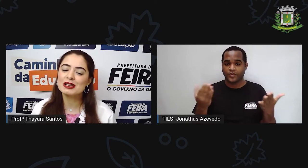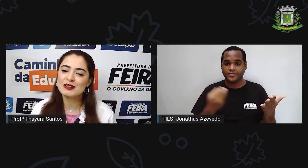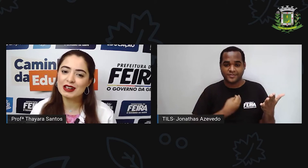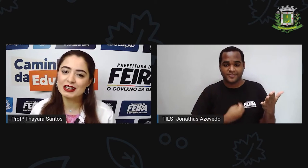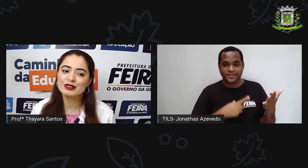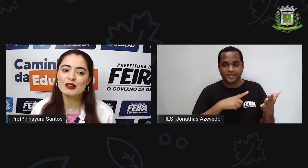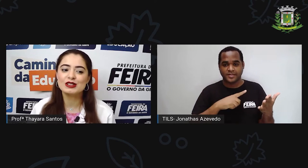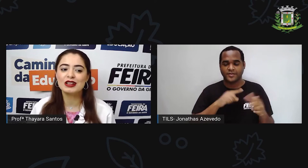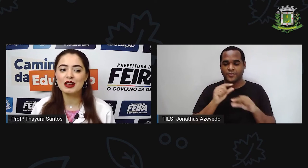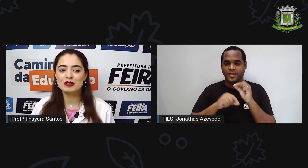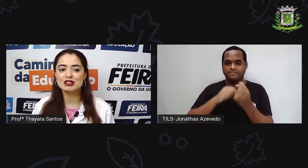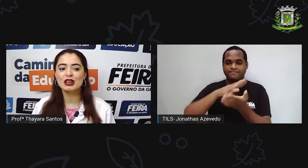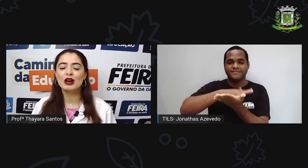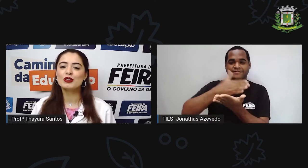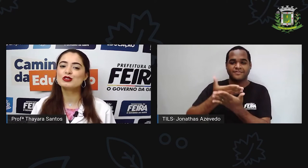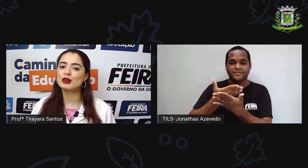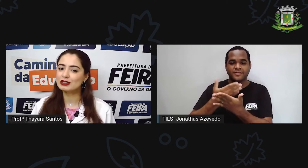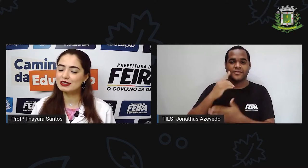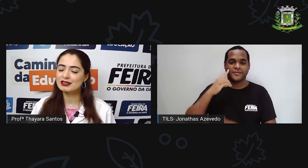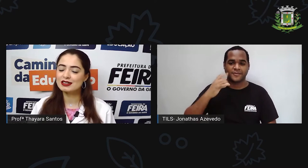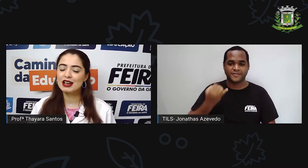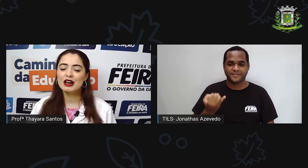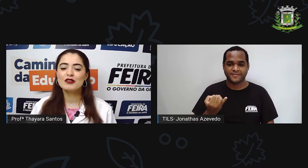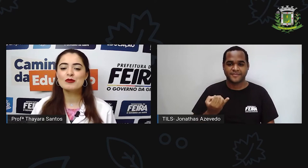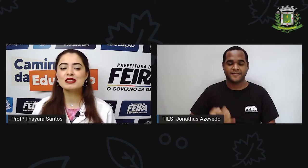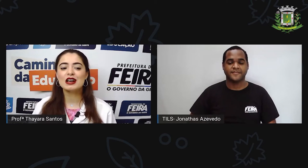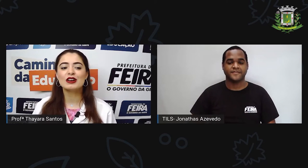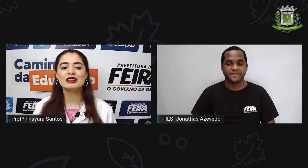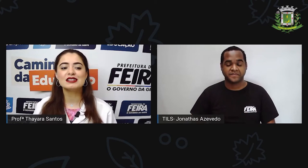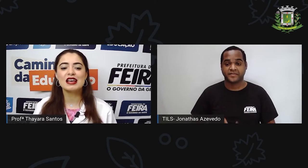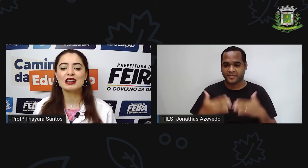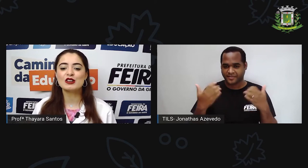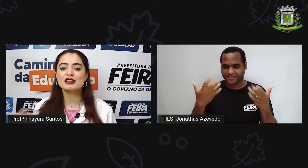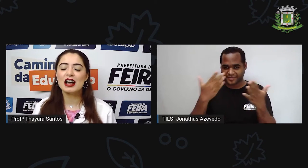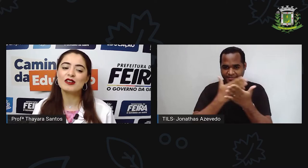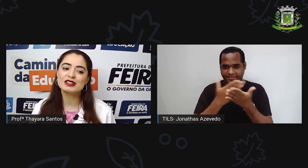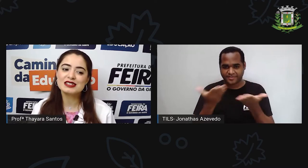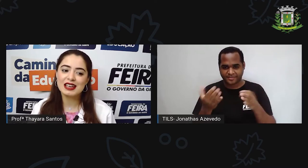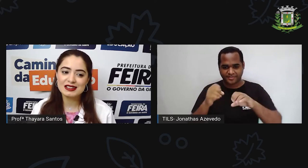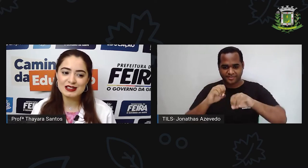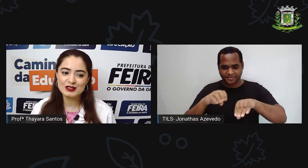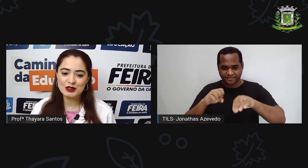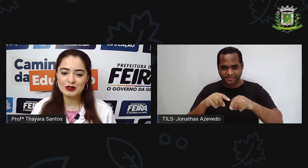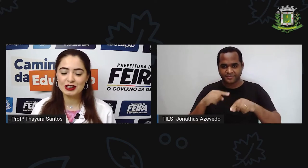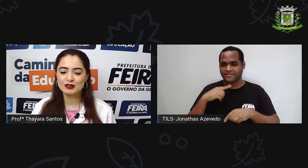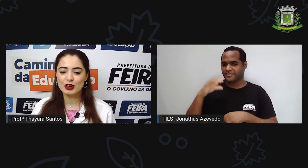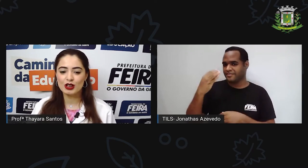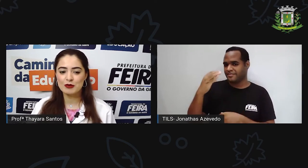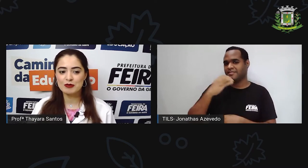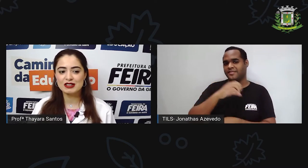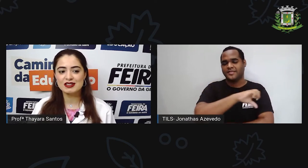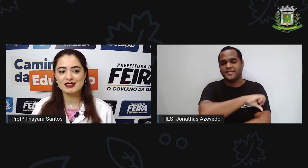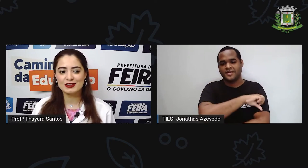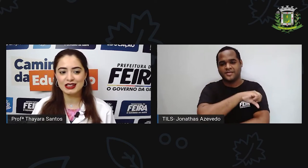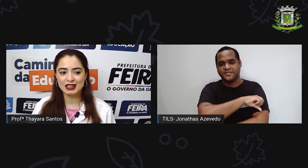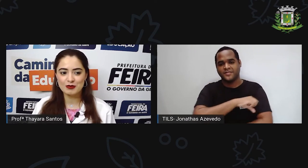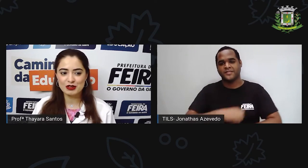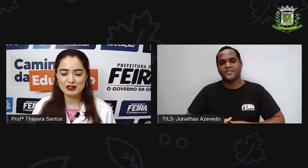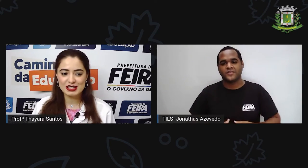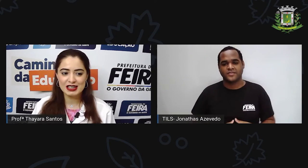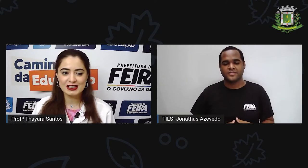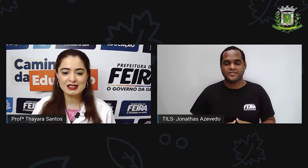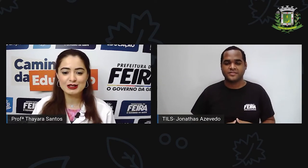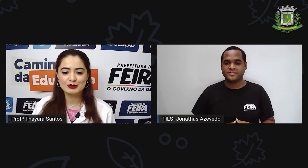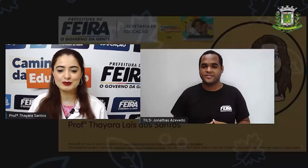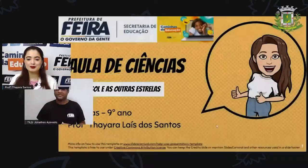participação aqui do nosso intérprete, o Jônatas. Vamos lá agora iniciar a nossa aula de Ciências do nono ano. Colocar minha apresentação na tela